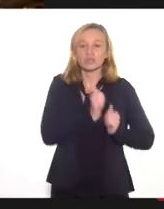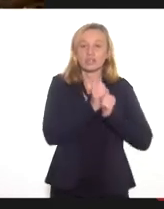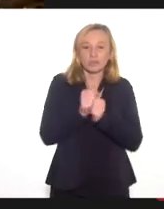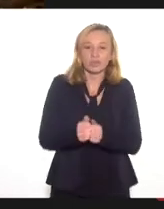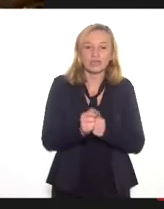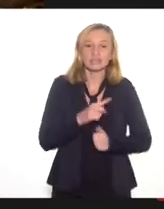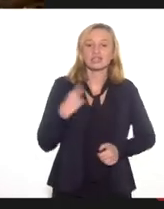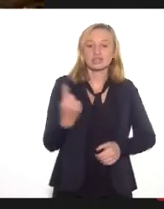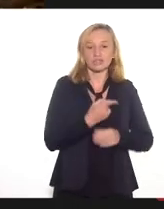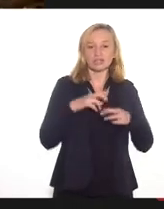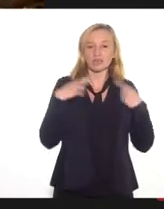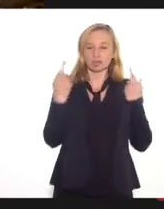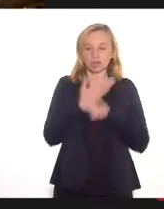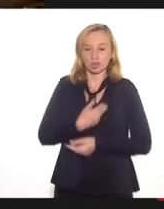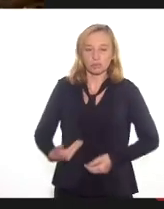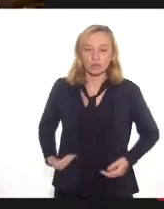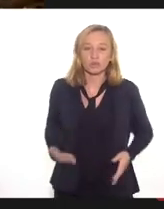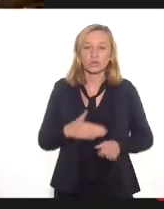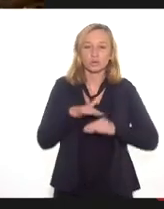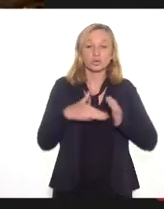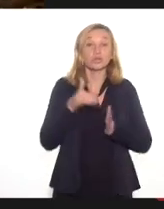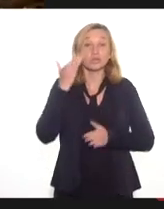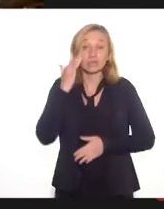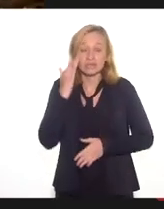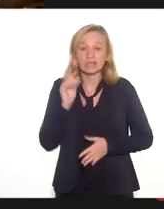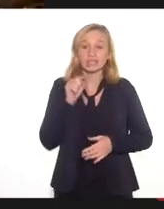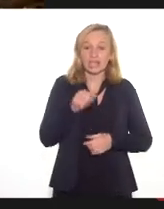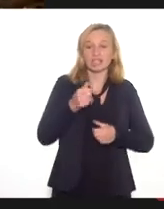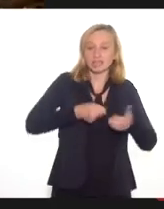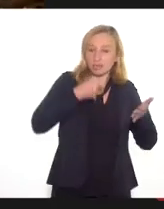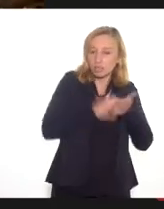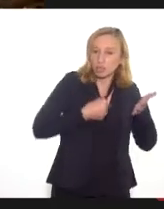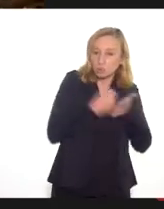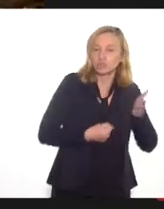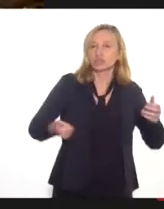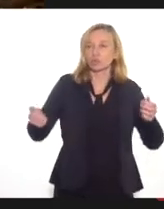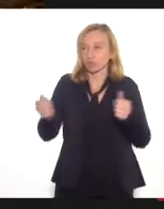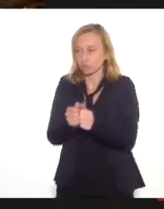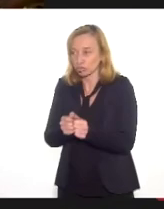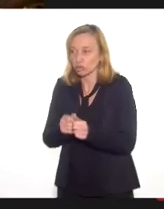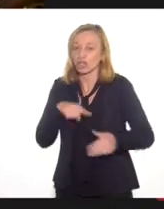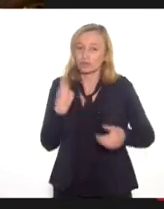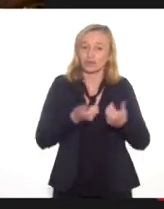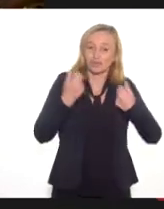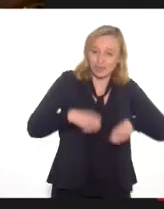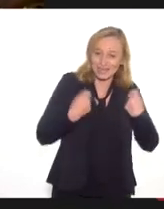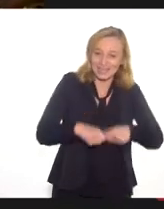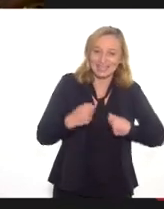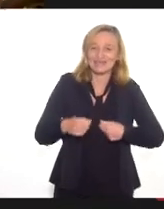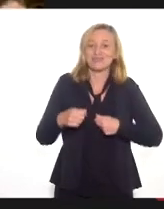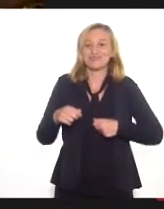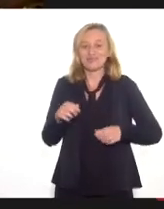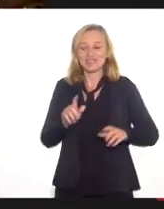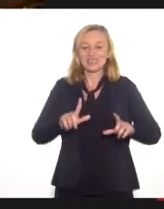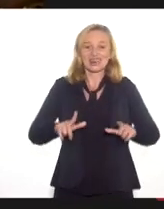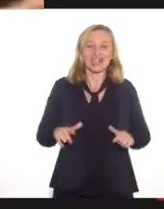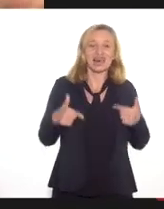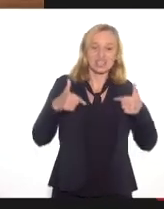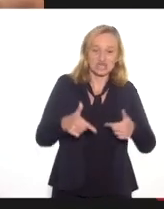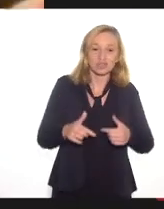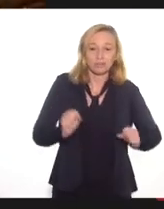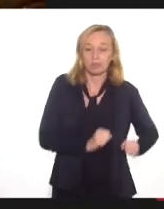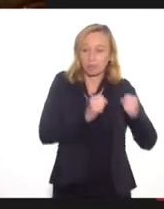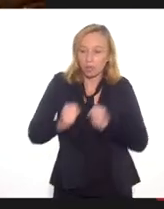a nossa audiência pública porque todo mundo entende que essa é uma luta conjunta e a gente precisa articular poder público